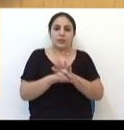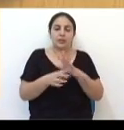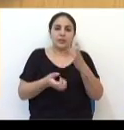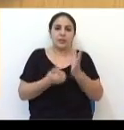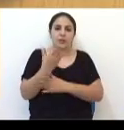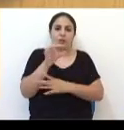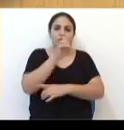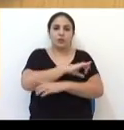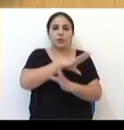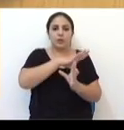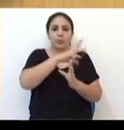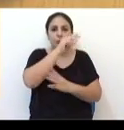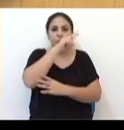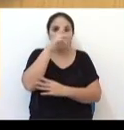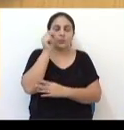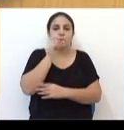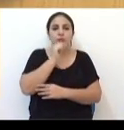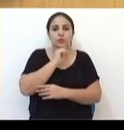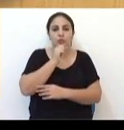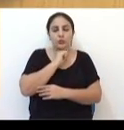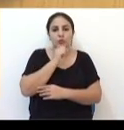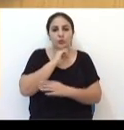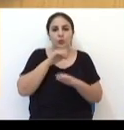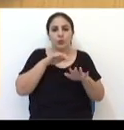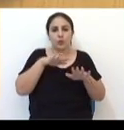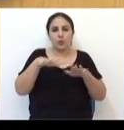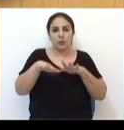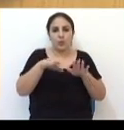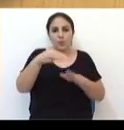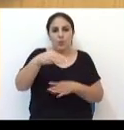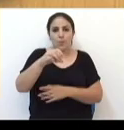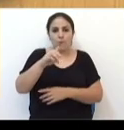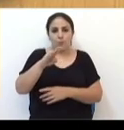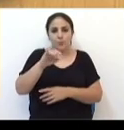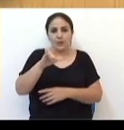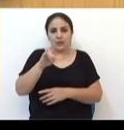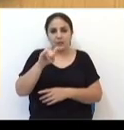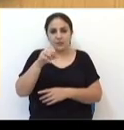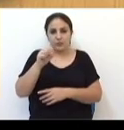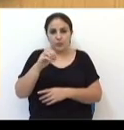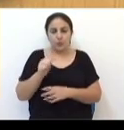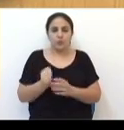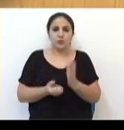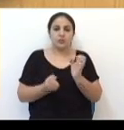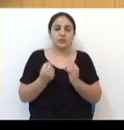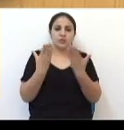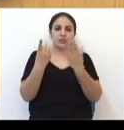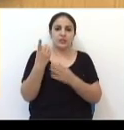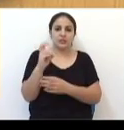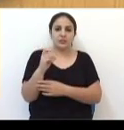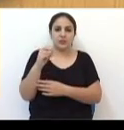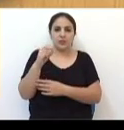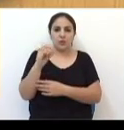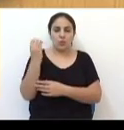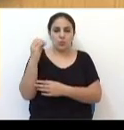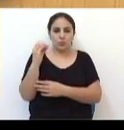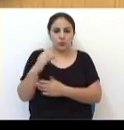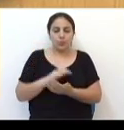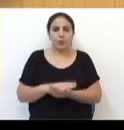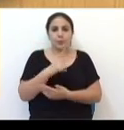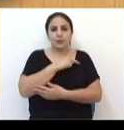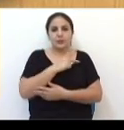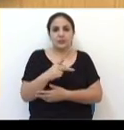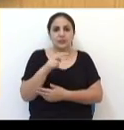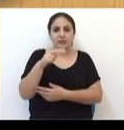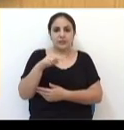lei criando o Dia Municipal do Antigo Mobilismo, a ser comemorado em 15 de outubro. O presidente do